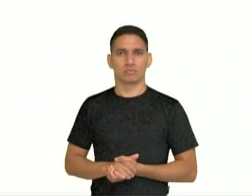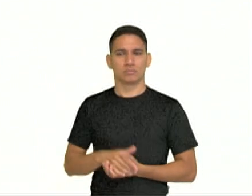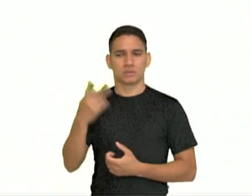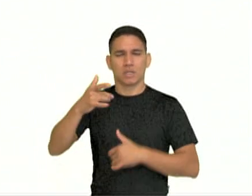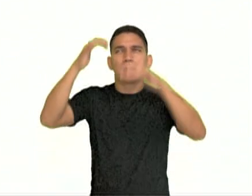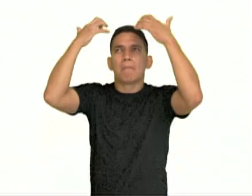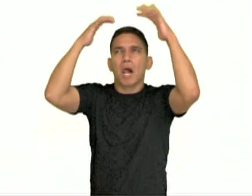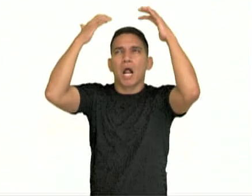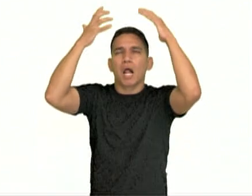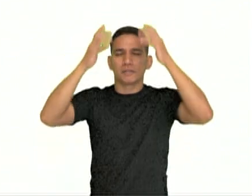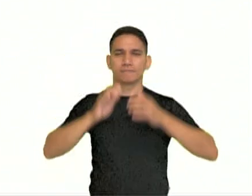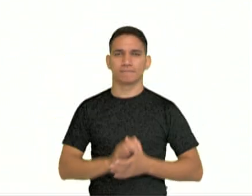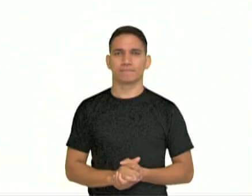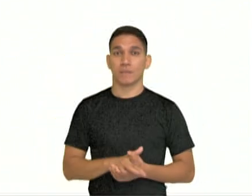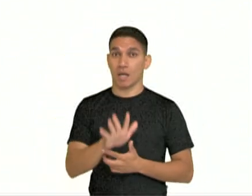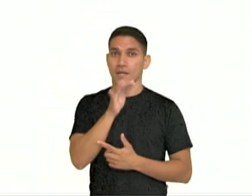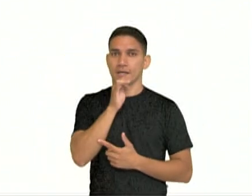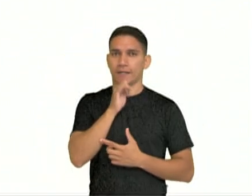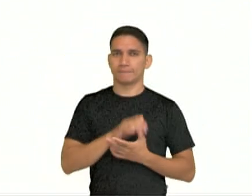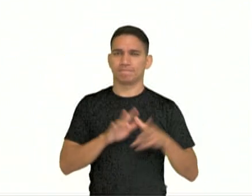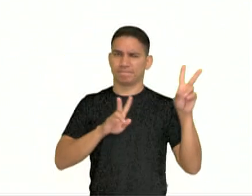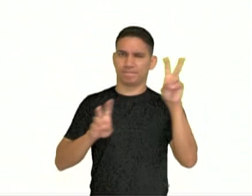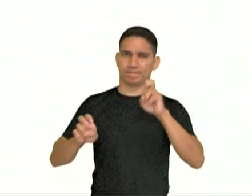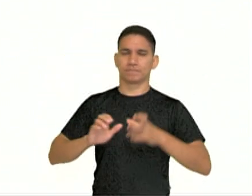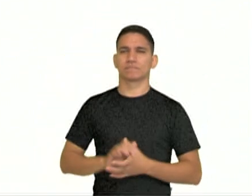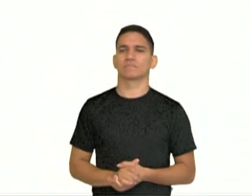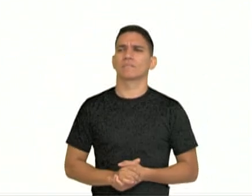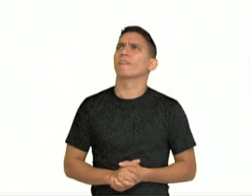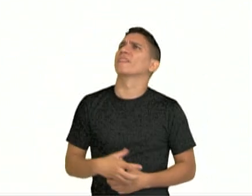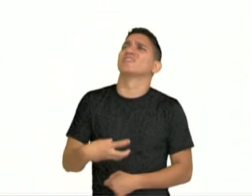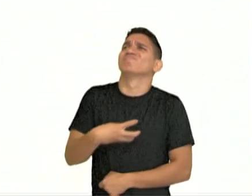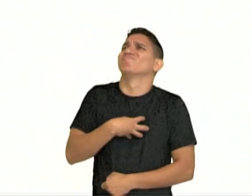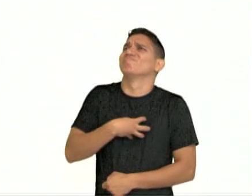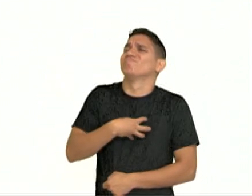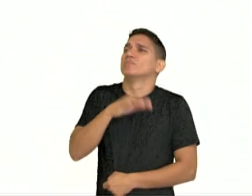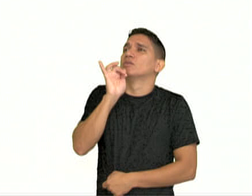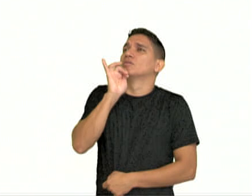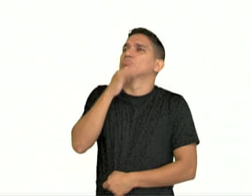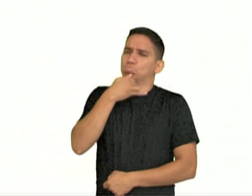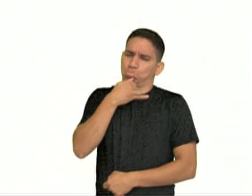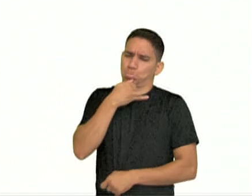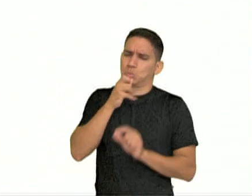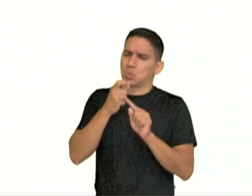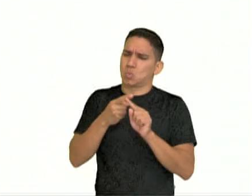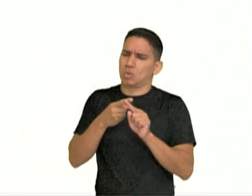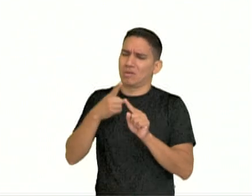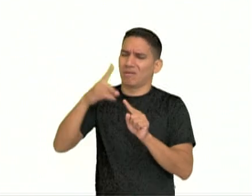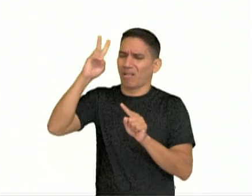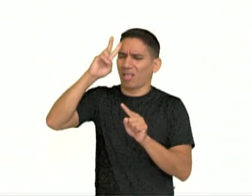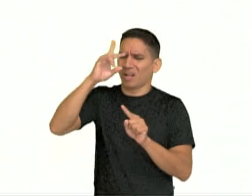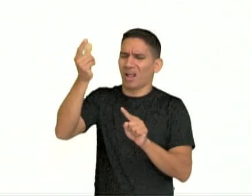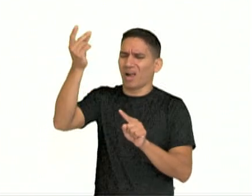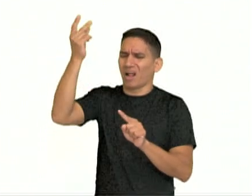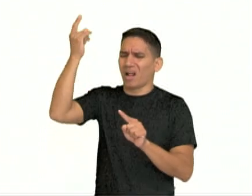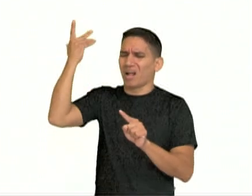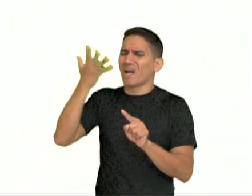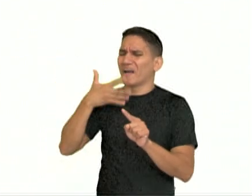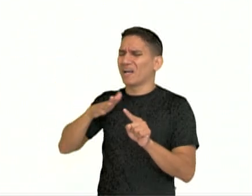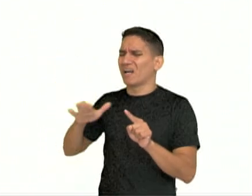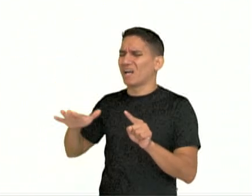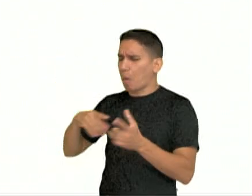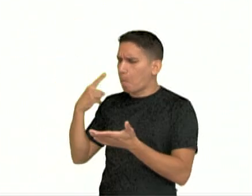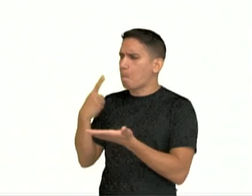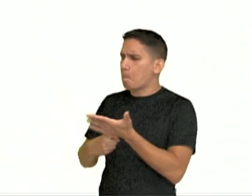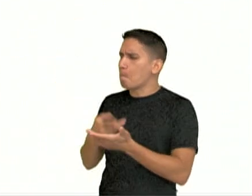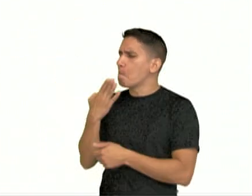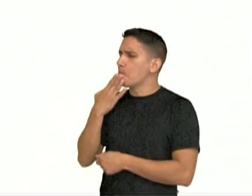dentro dos personagens. Exemplo. Senti-me feliz ao recordar que na infância havíamos prometido um ao